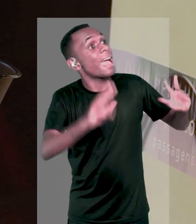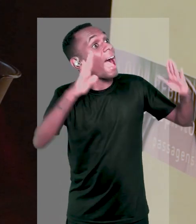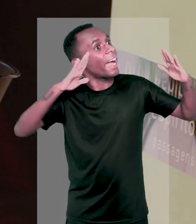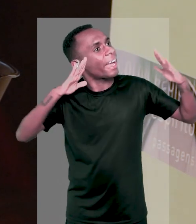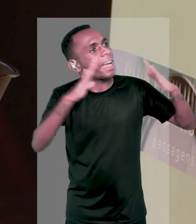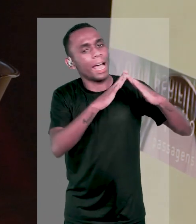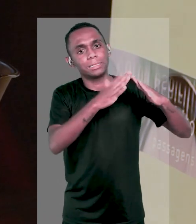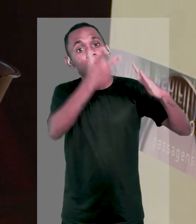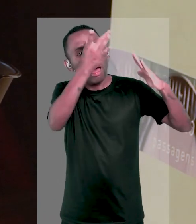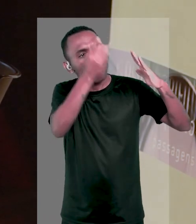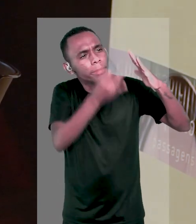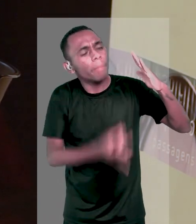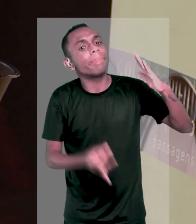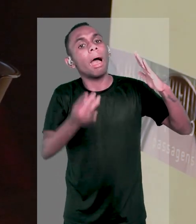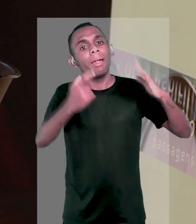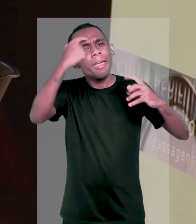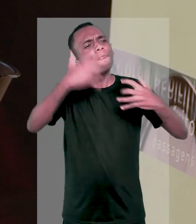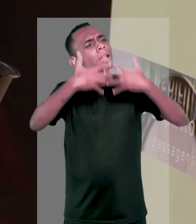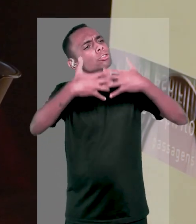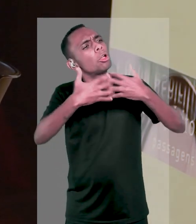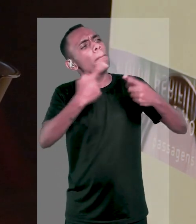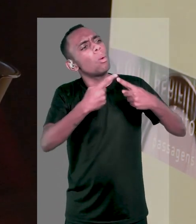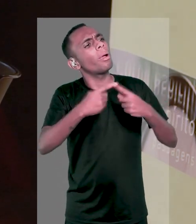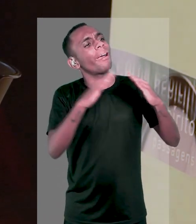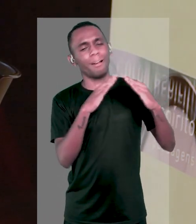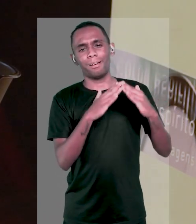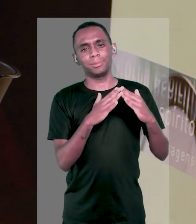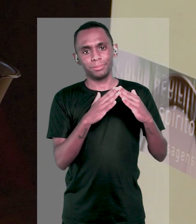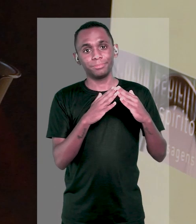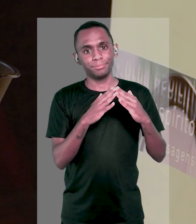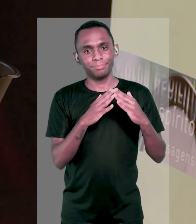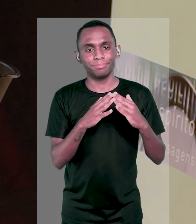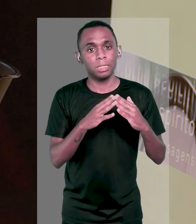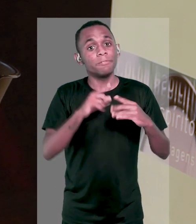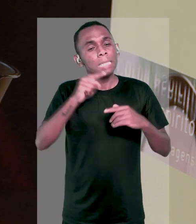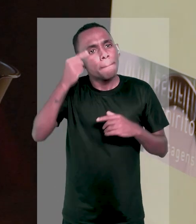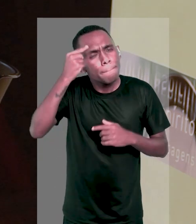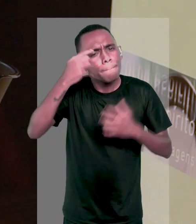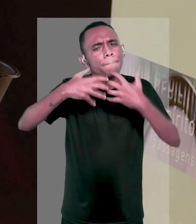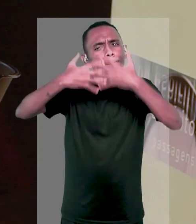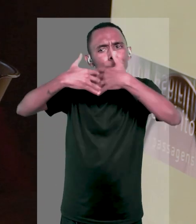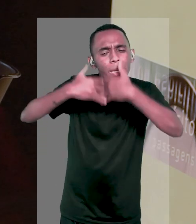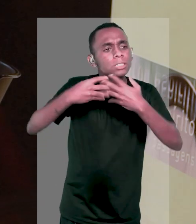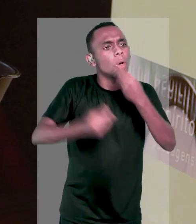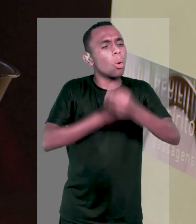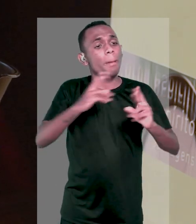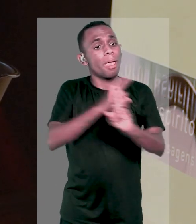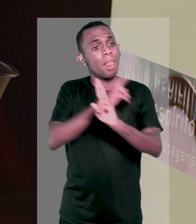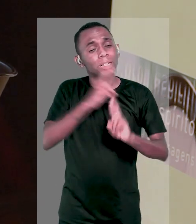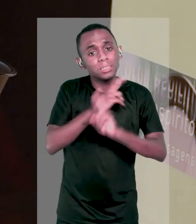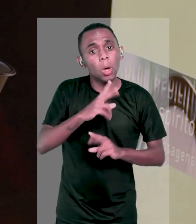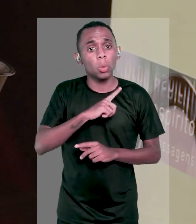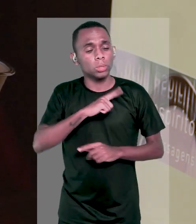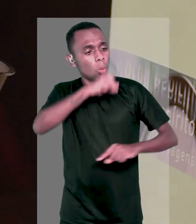relação concreta com esse objeto que está sendo ali mostrado é muito ruim